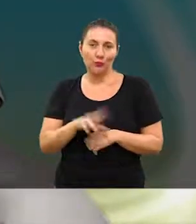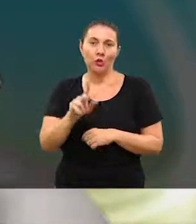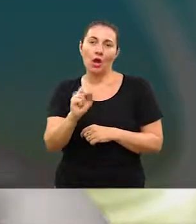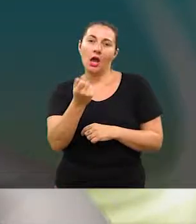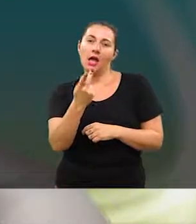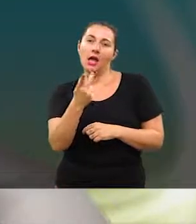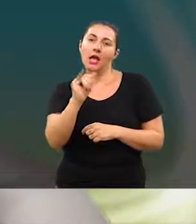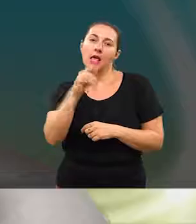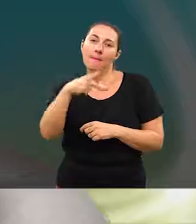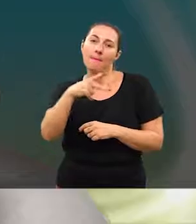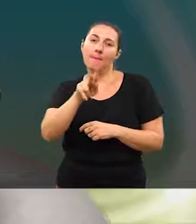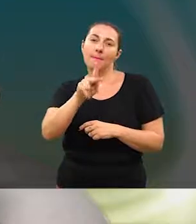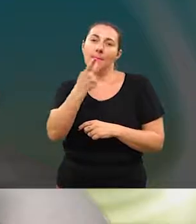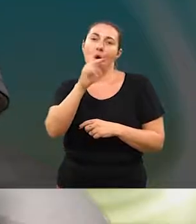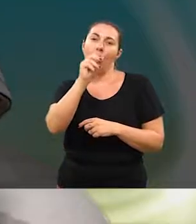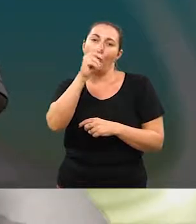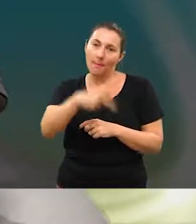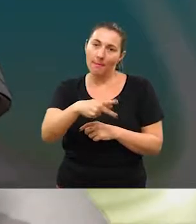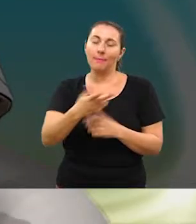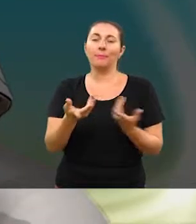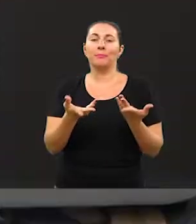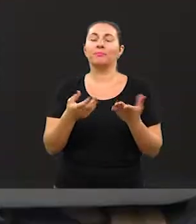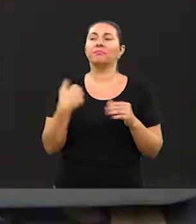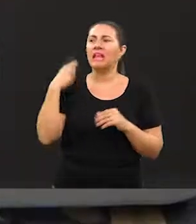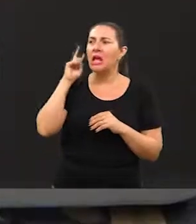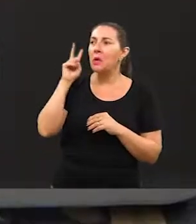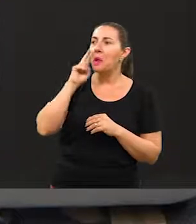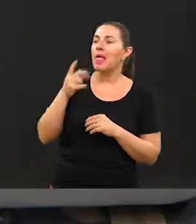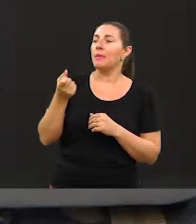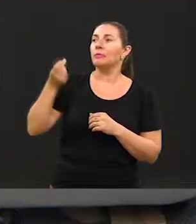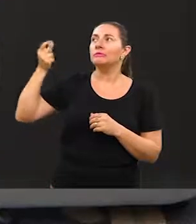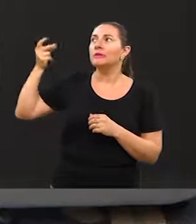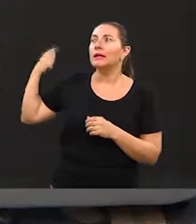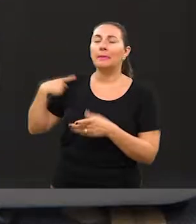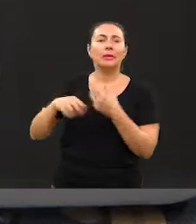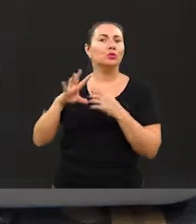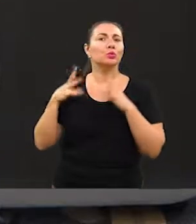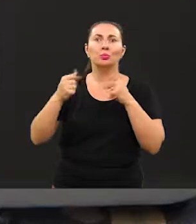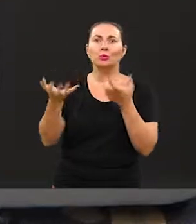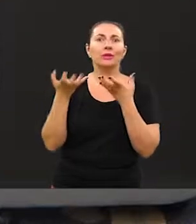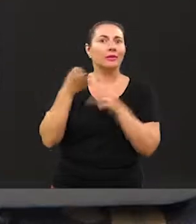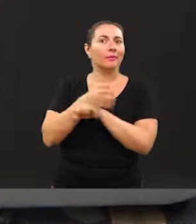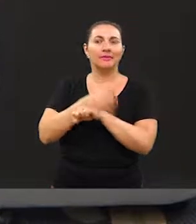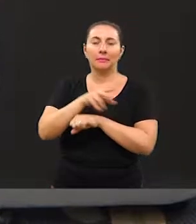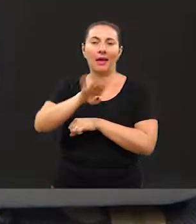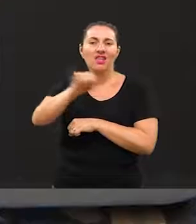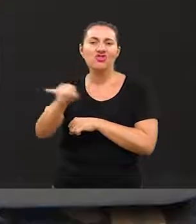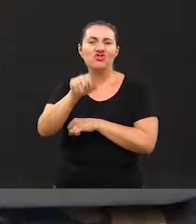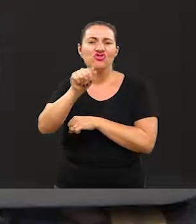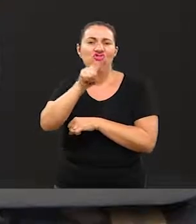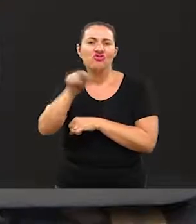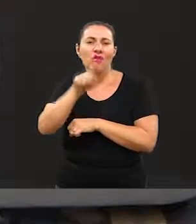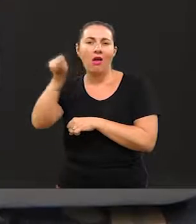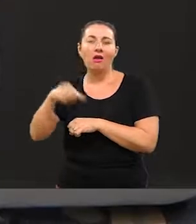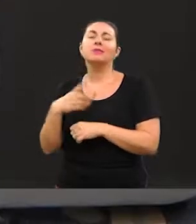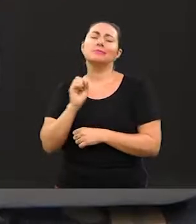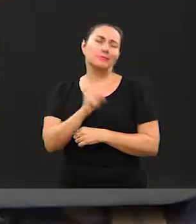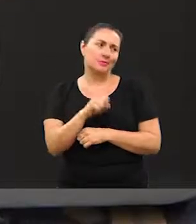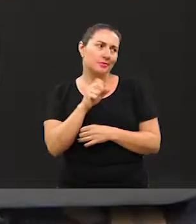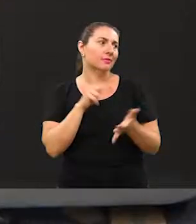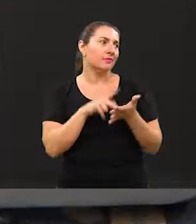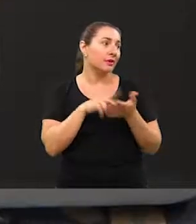mas com certeza existem várias outras que eu não vou conseguir falar Eu lembro que uma época todo mundo queria fazer jazz, né? Sim. Todo mundo fazia. Jazz, porque uma vez o